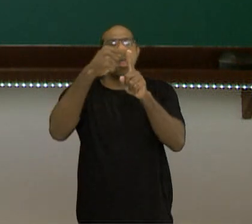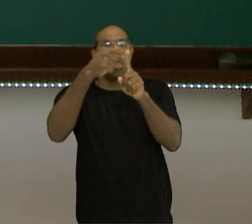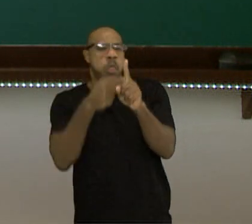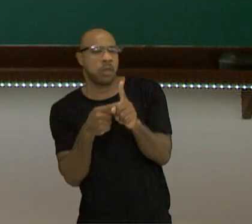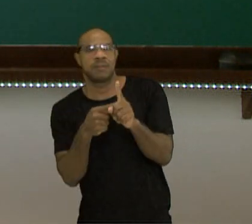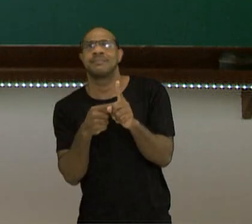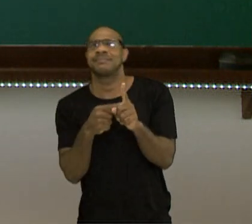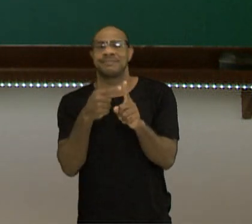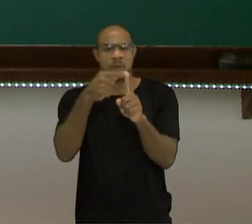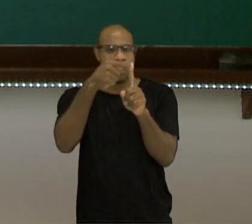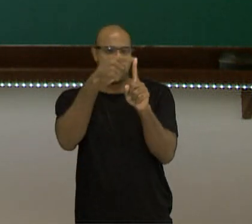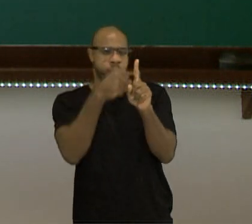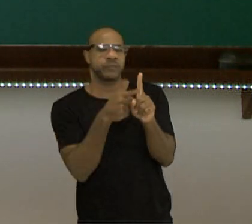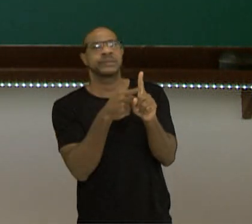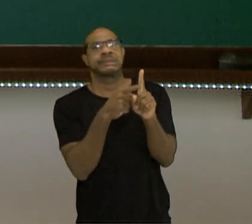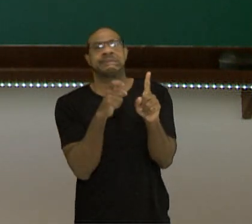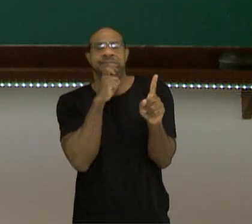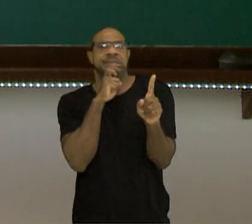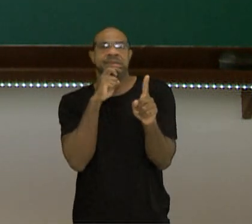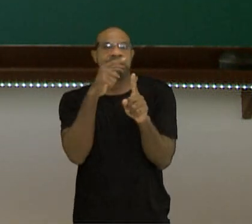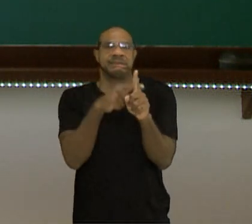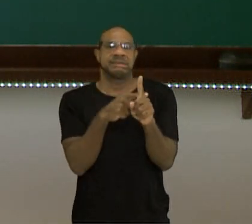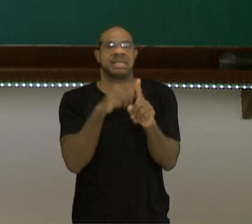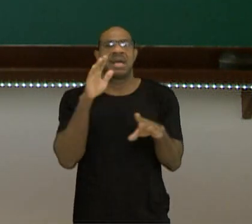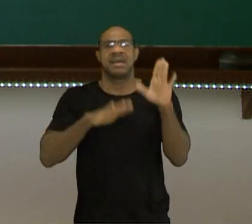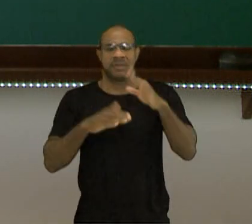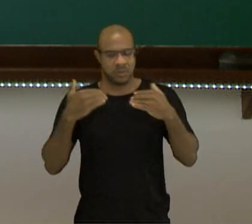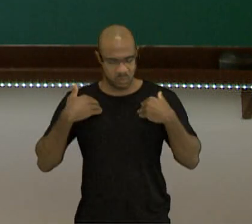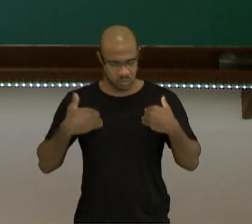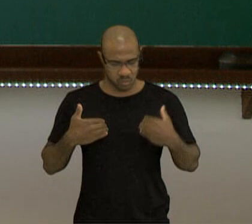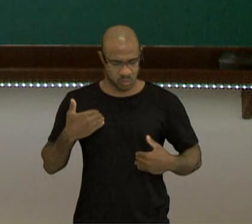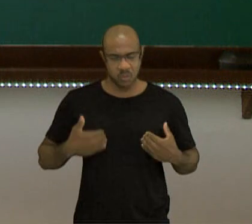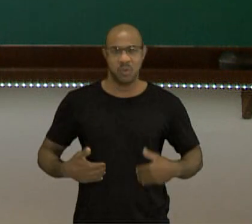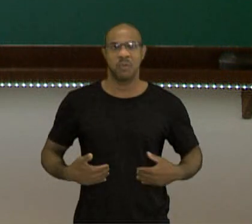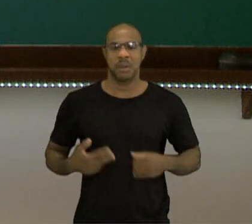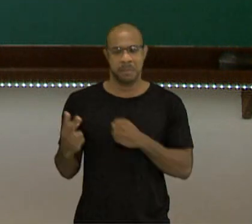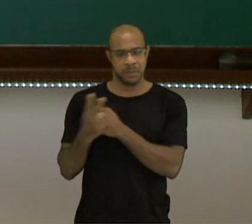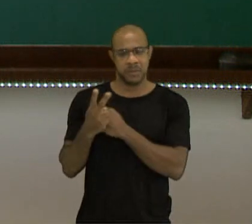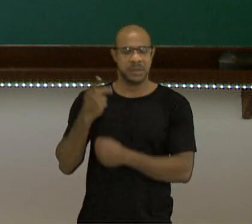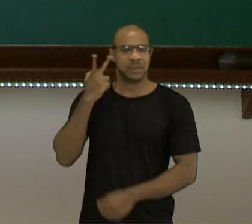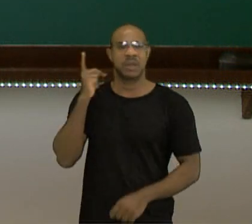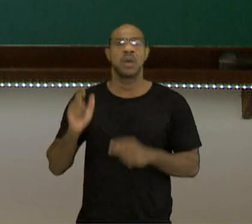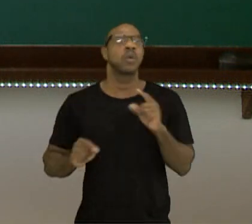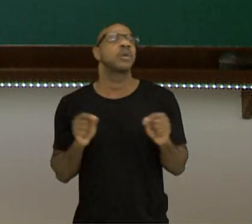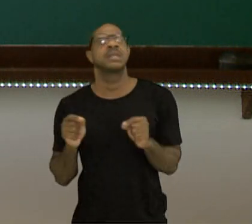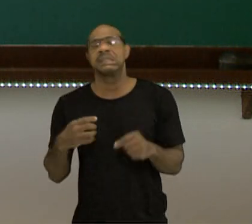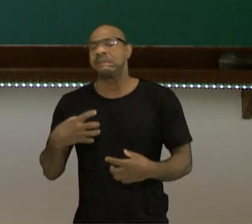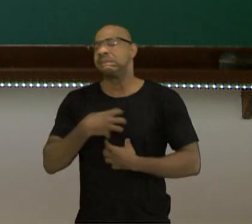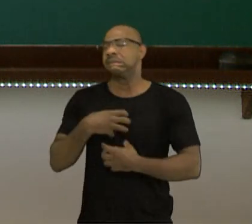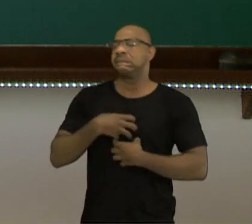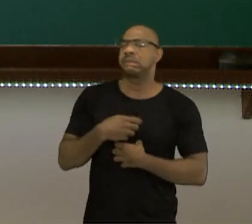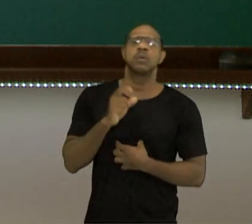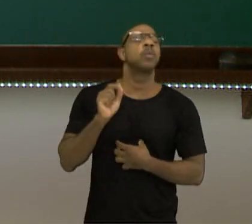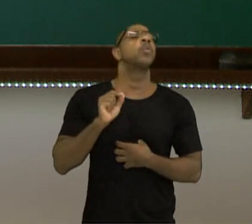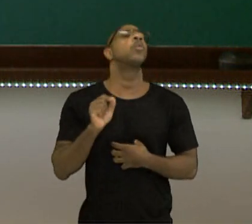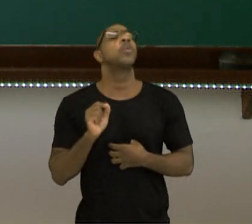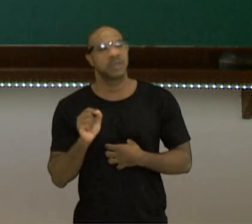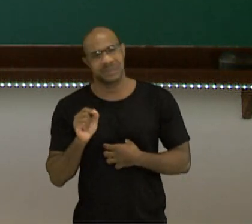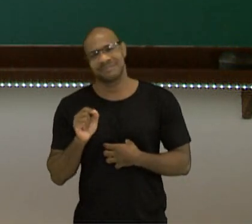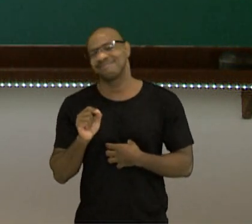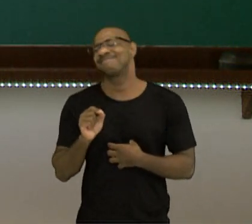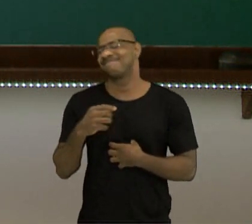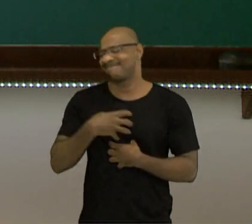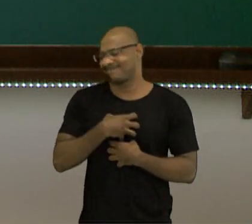vão fazer com que algumas vezes a imunidade, a nossa proteção natural também sinta um pouquinho e a gente